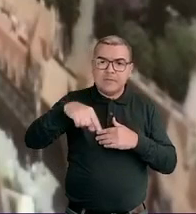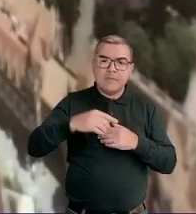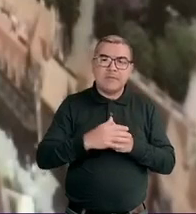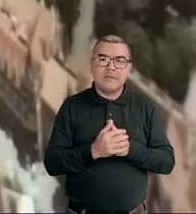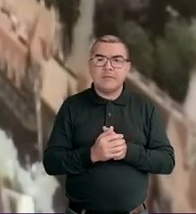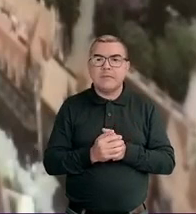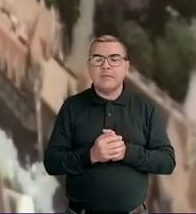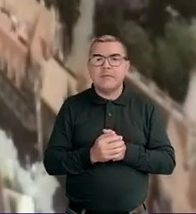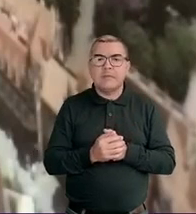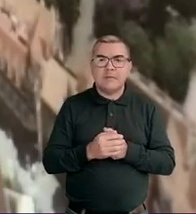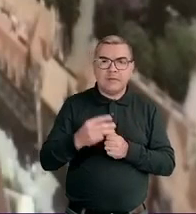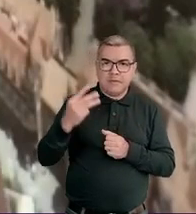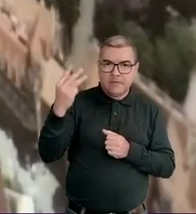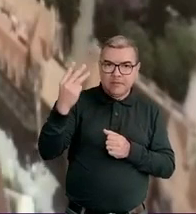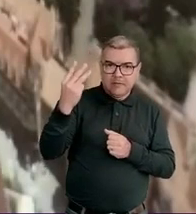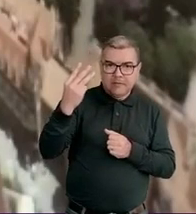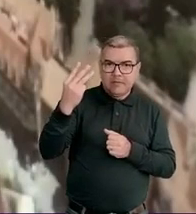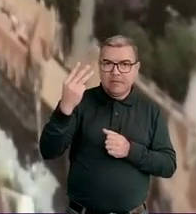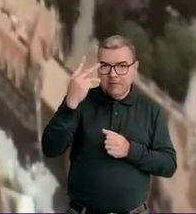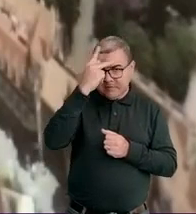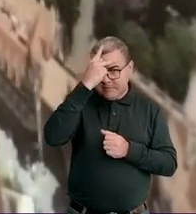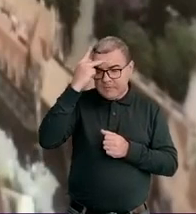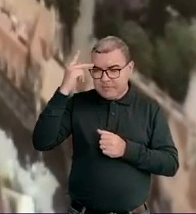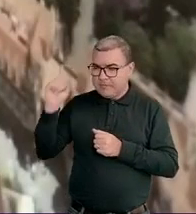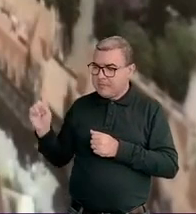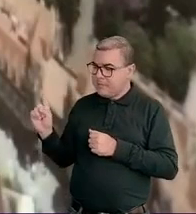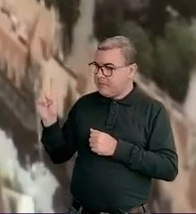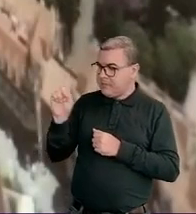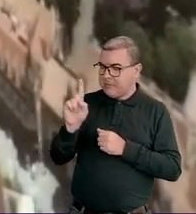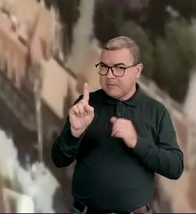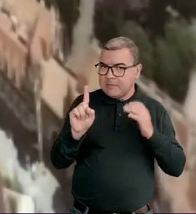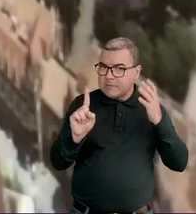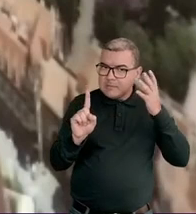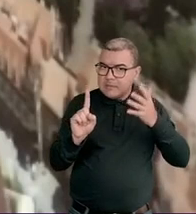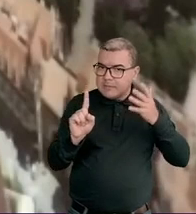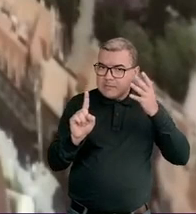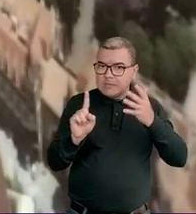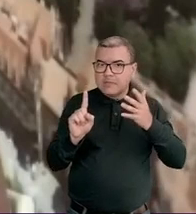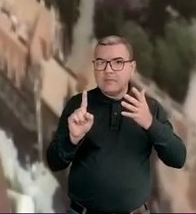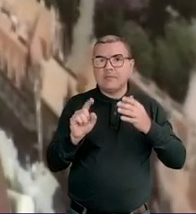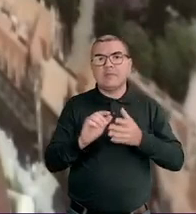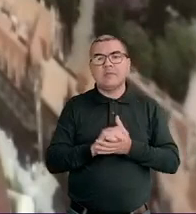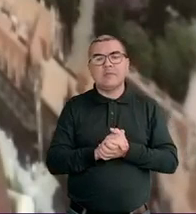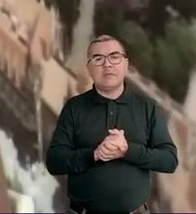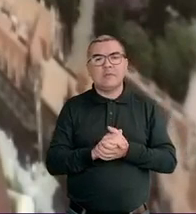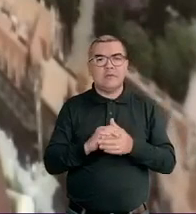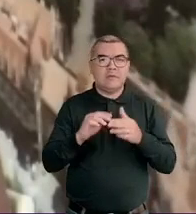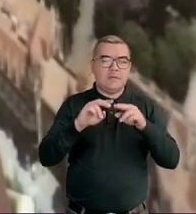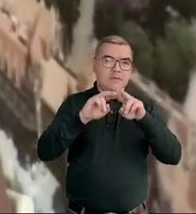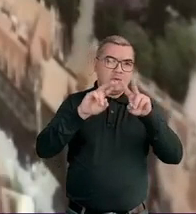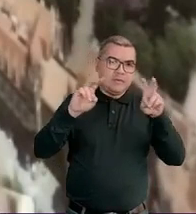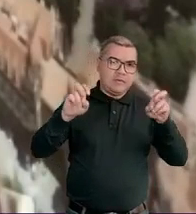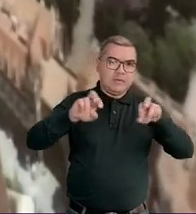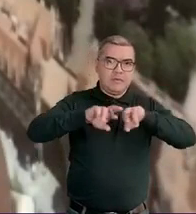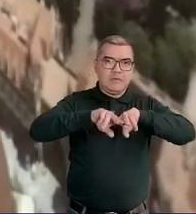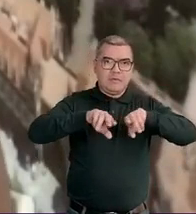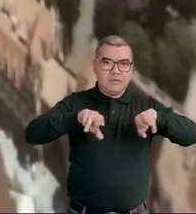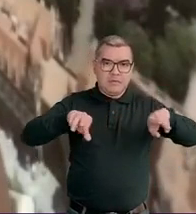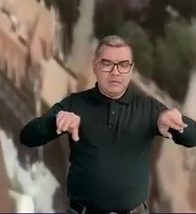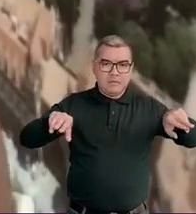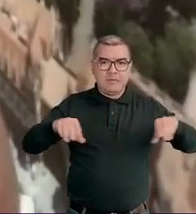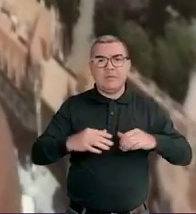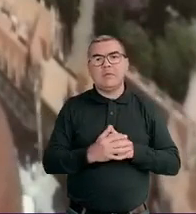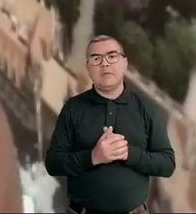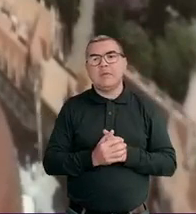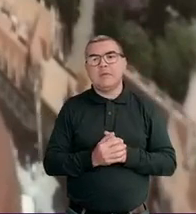nós teremos 3 palestrantes que vão abordar aspectos gerais desse